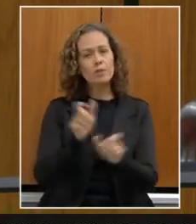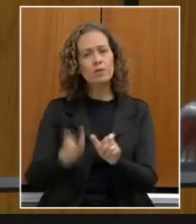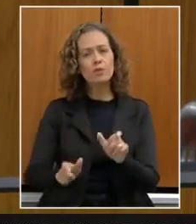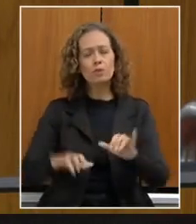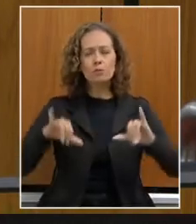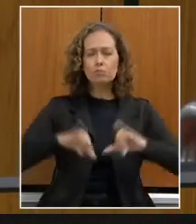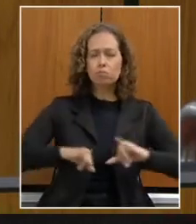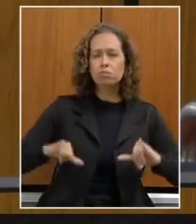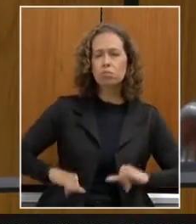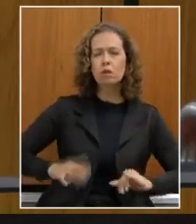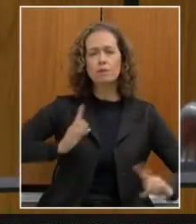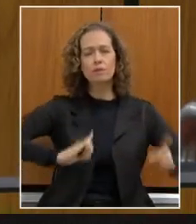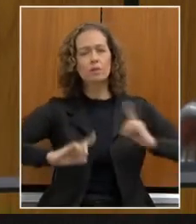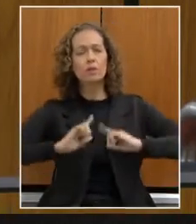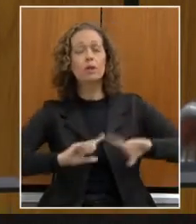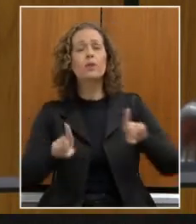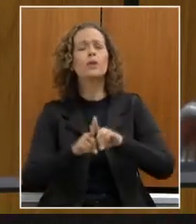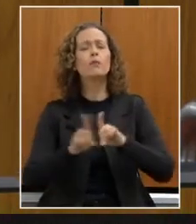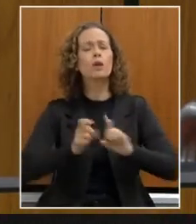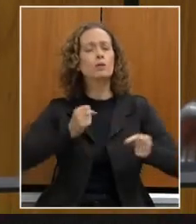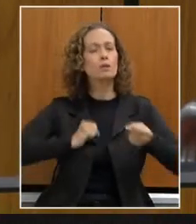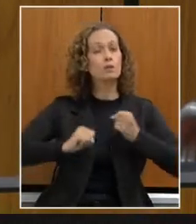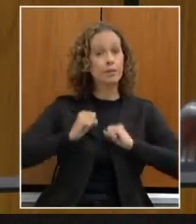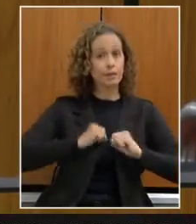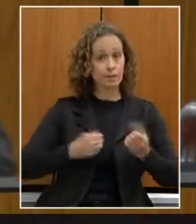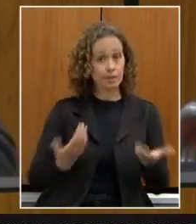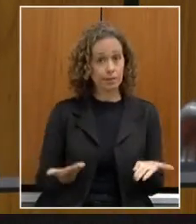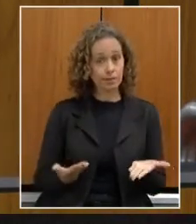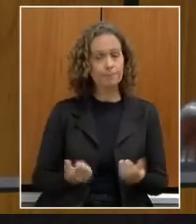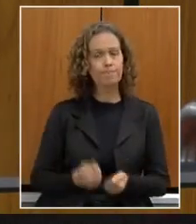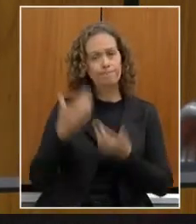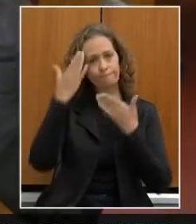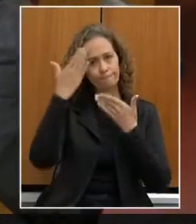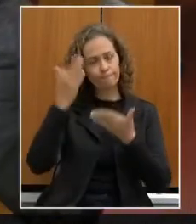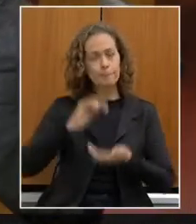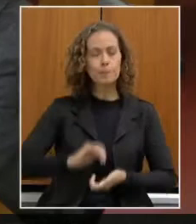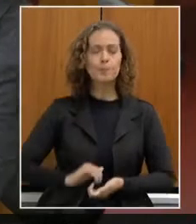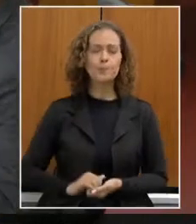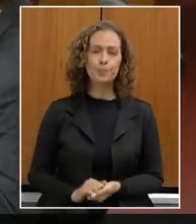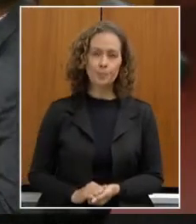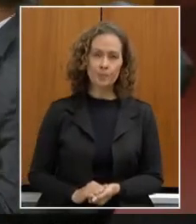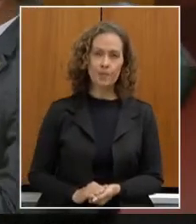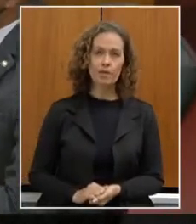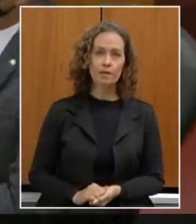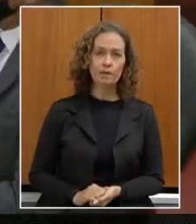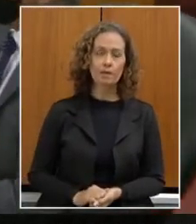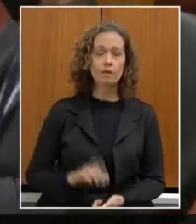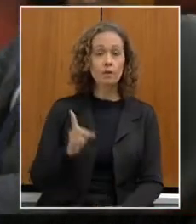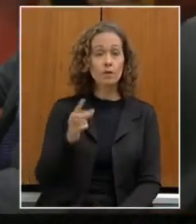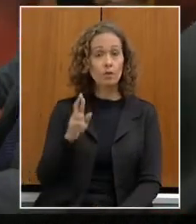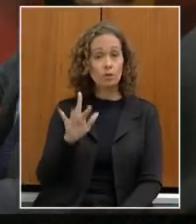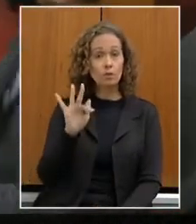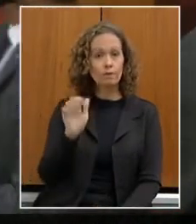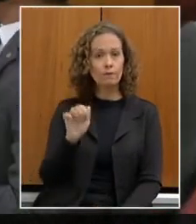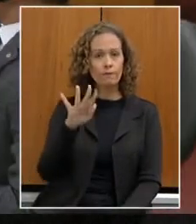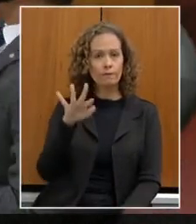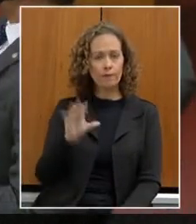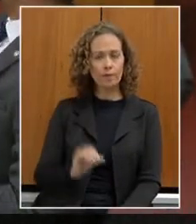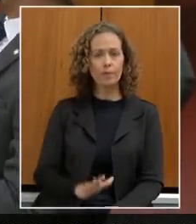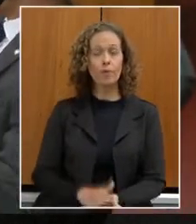depressão e ansiedade muito obrigado doutor Fábio obrigado deputado Charles